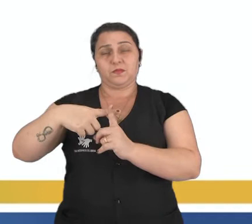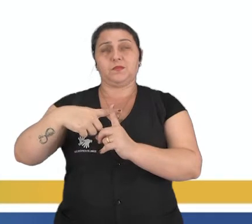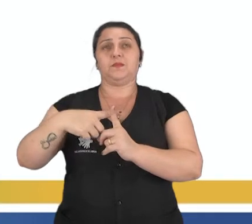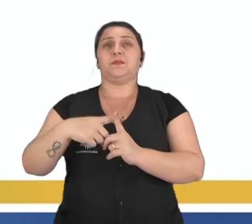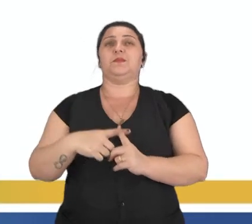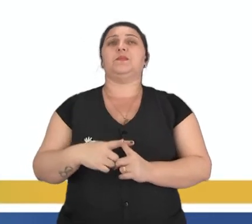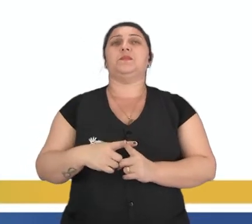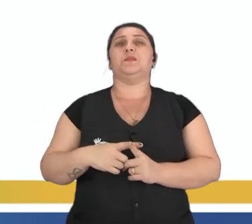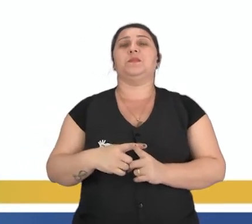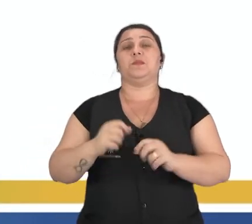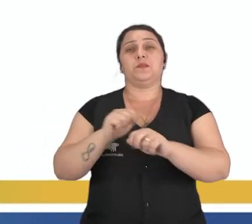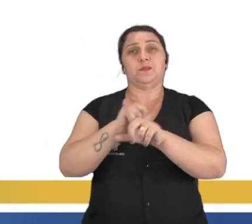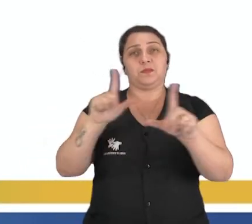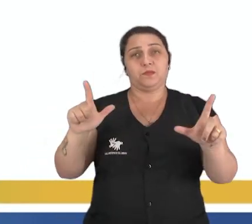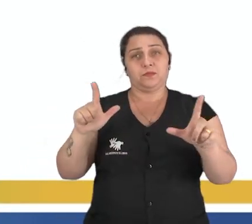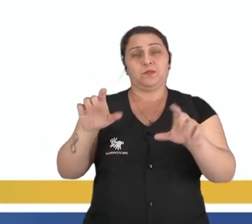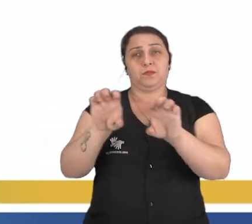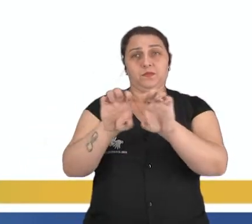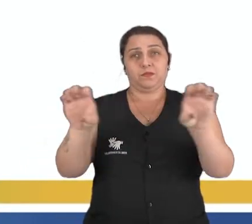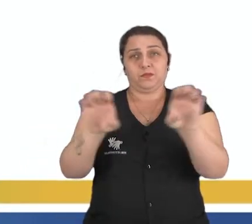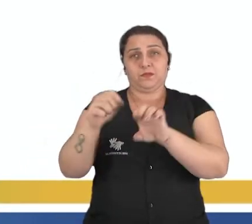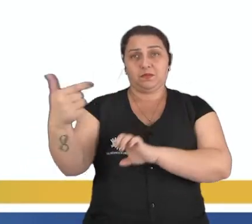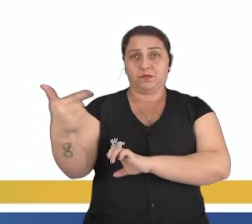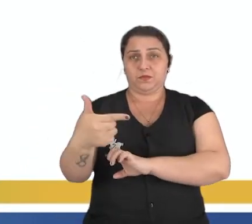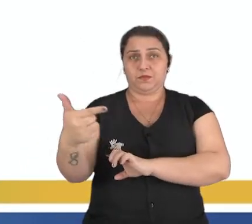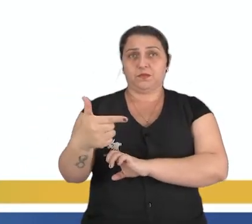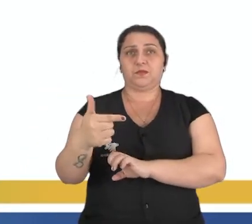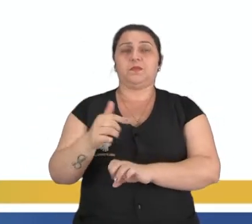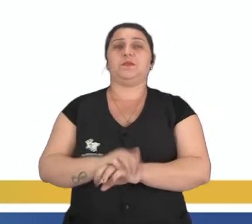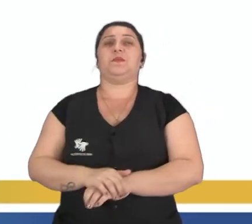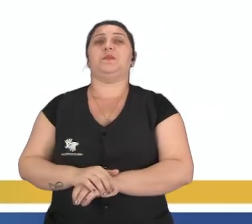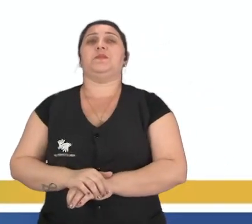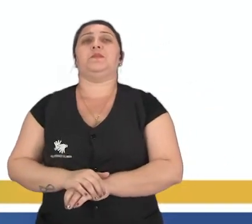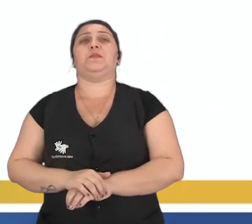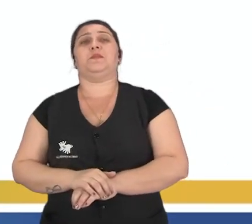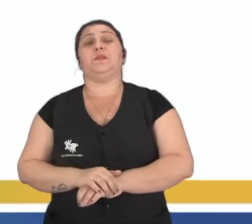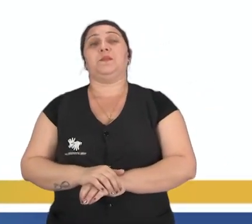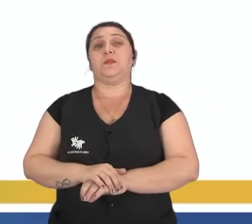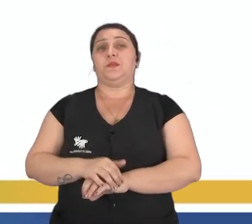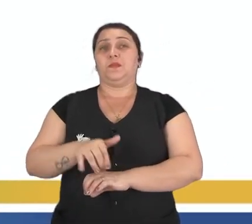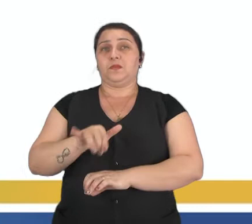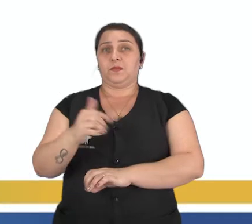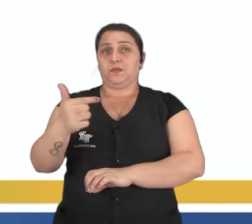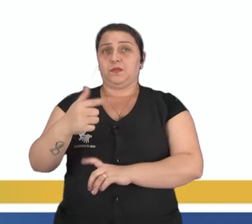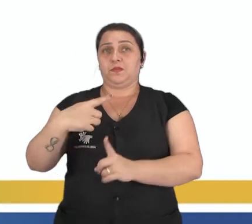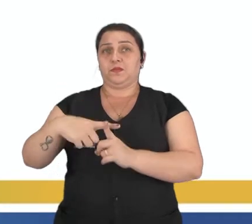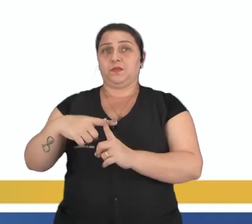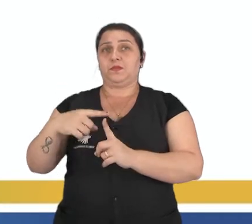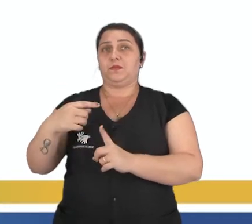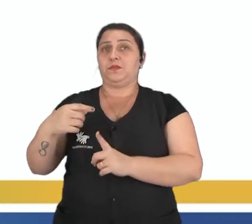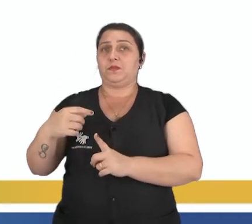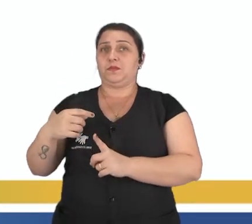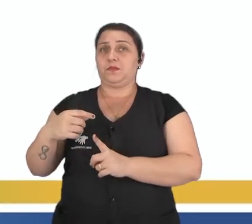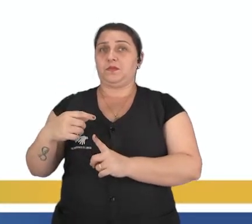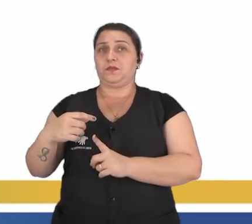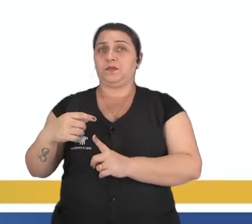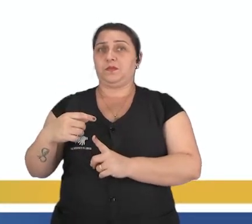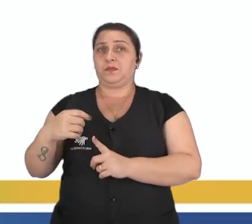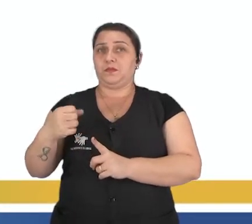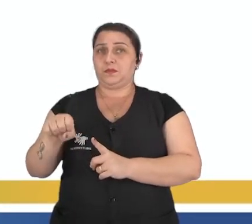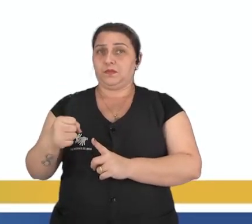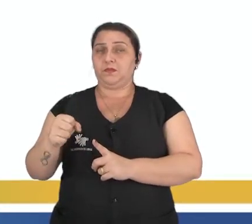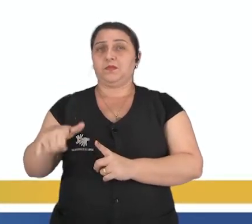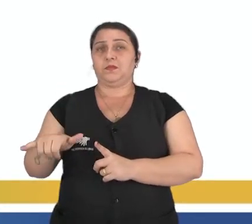a fórmula clássica de uma equação de segundo grau, a gente fica com y² igual y²